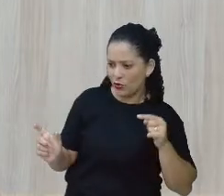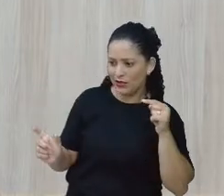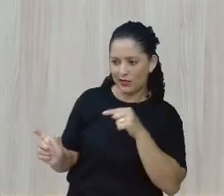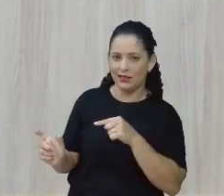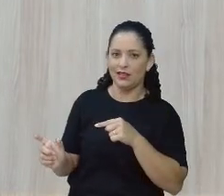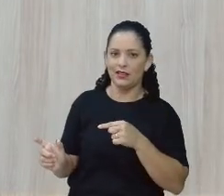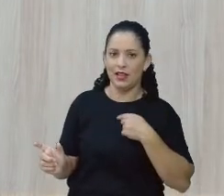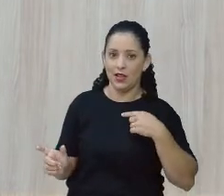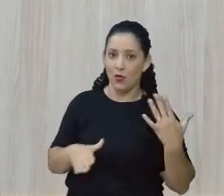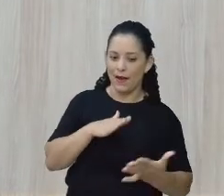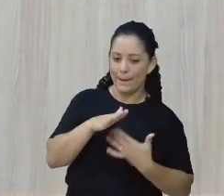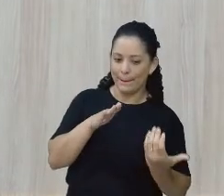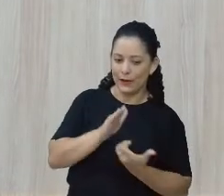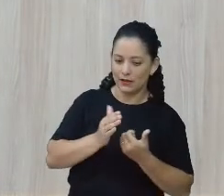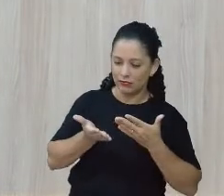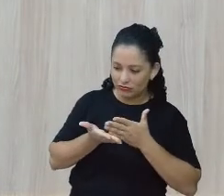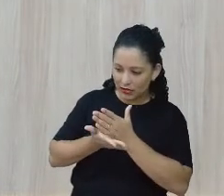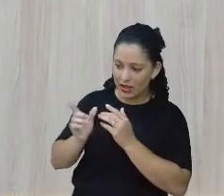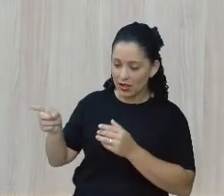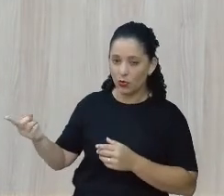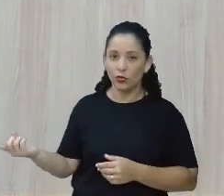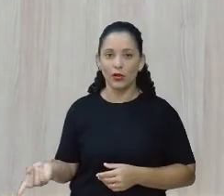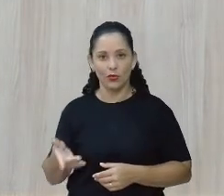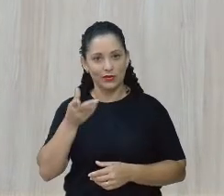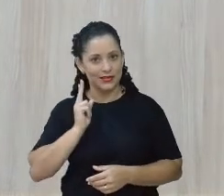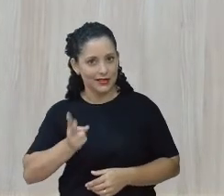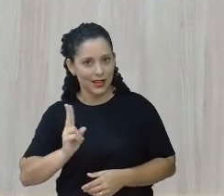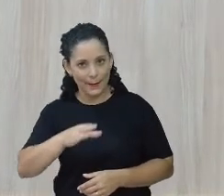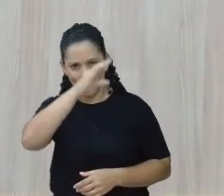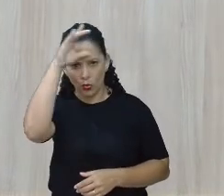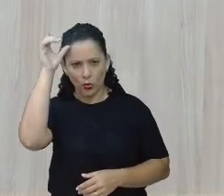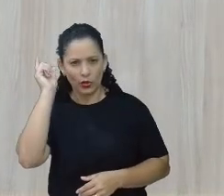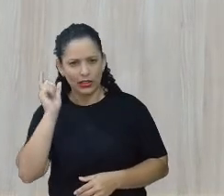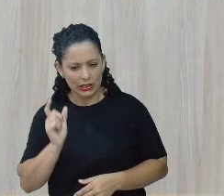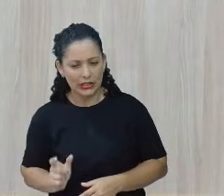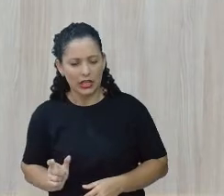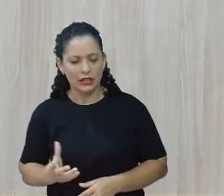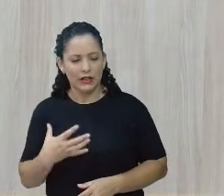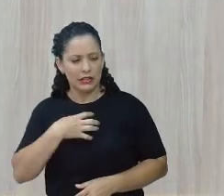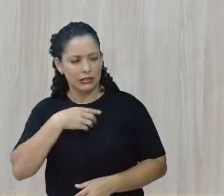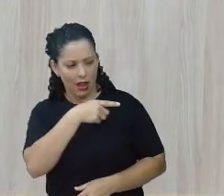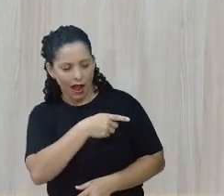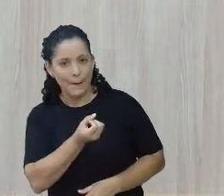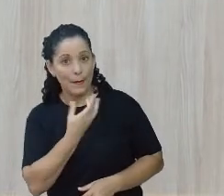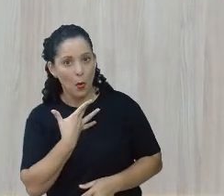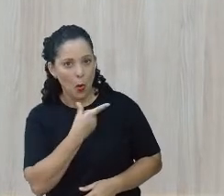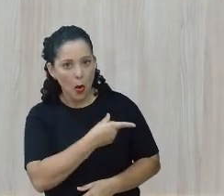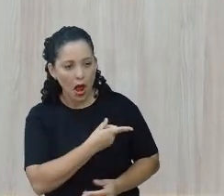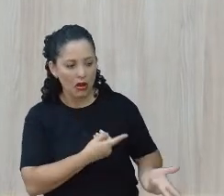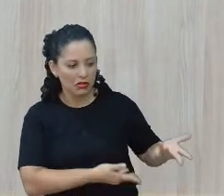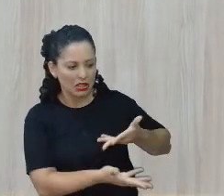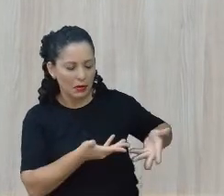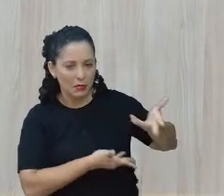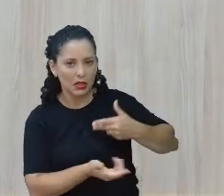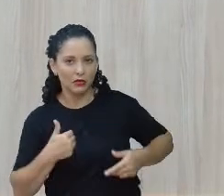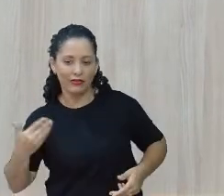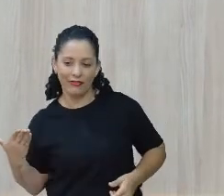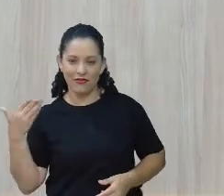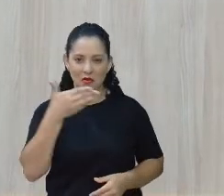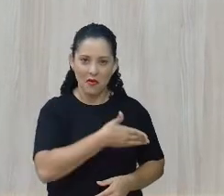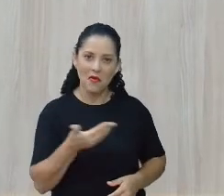esse cliente. Opa, aqui eu sou bem atendido, então eu quero voltar. E o meu bom atendimento, a minha boa experiência, faz com que